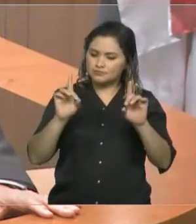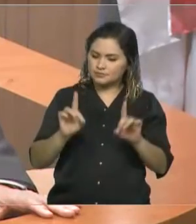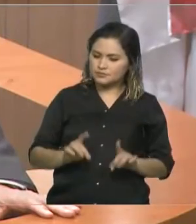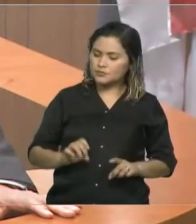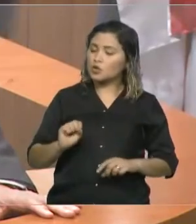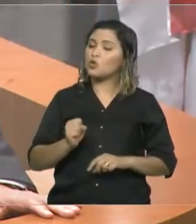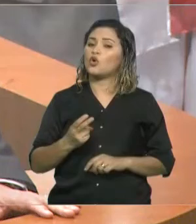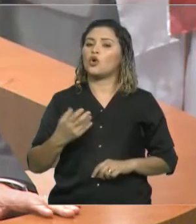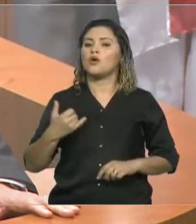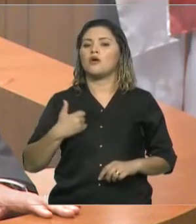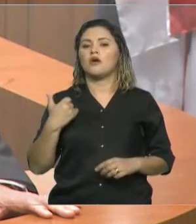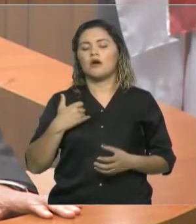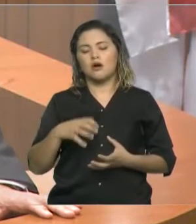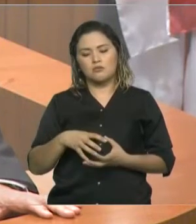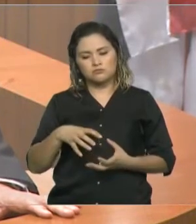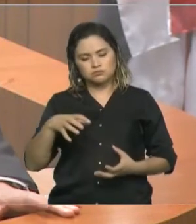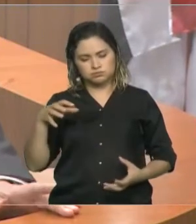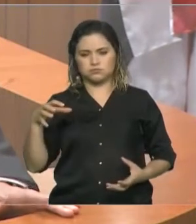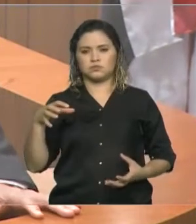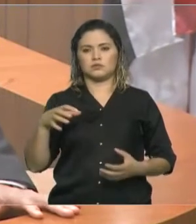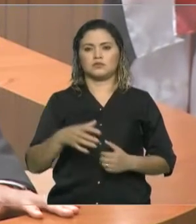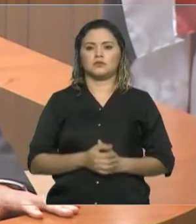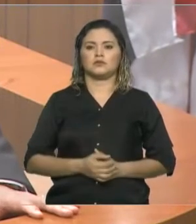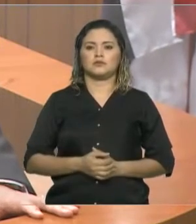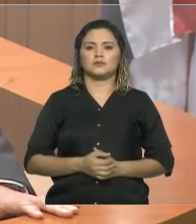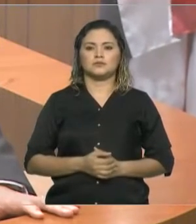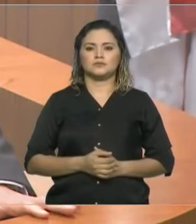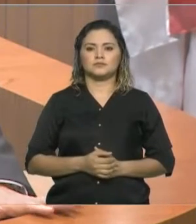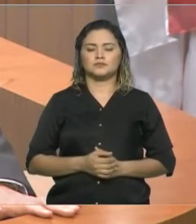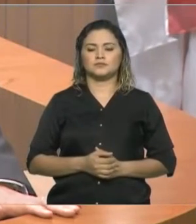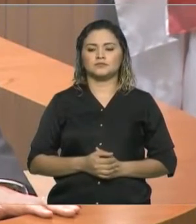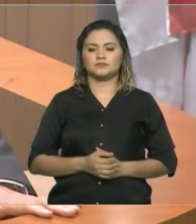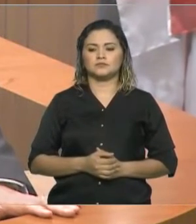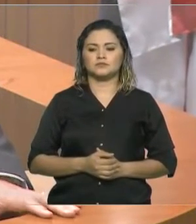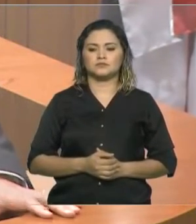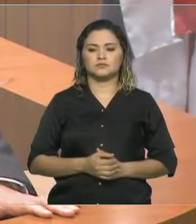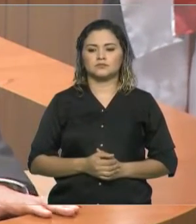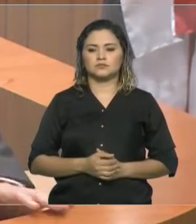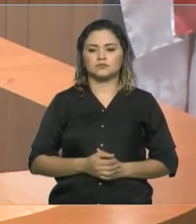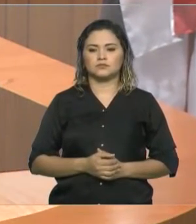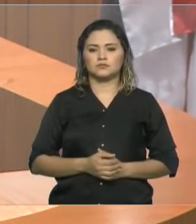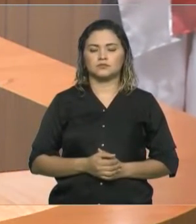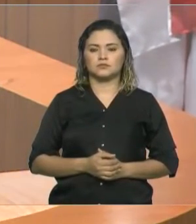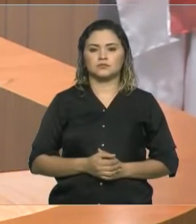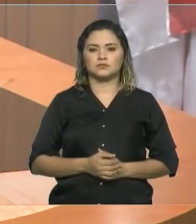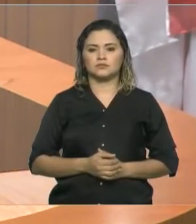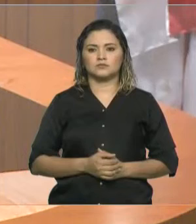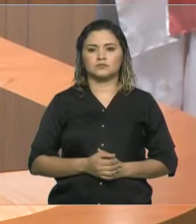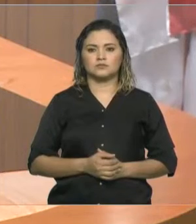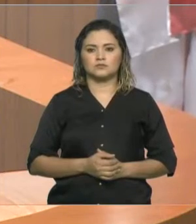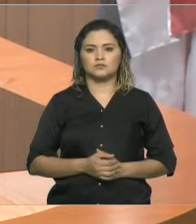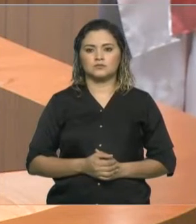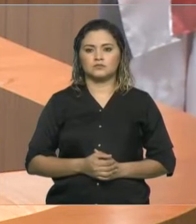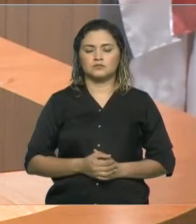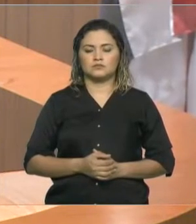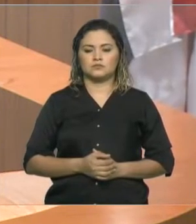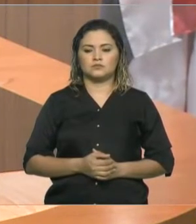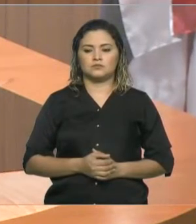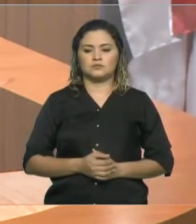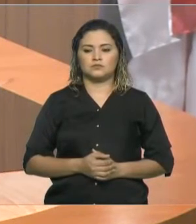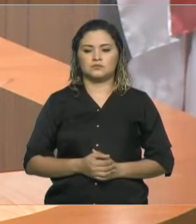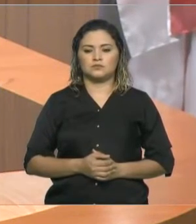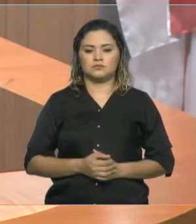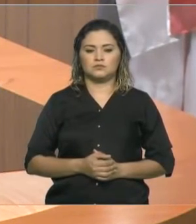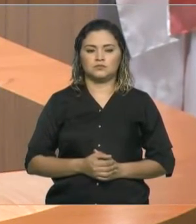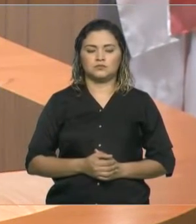precisam. Essas pessoas contribuem para que segura as agências. Tanto faz a agência dos bancos